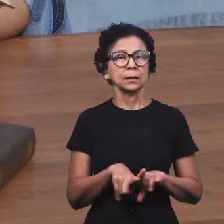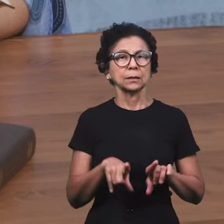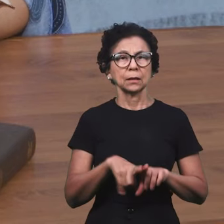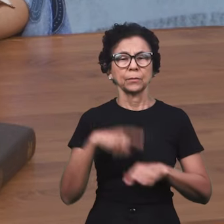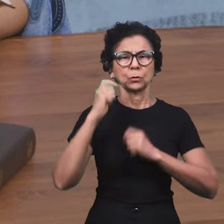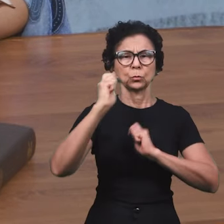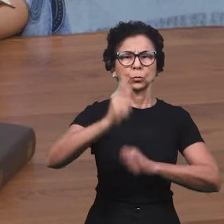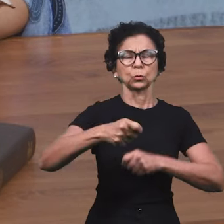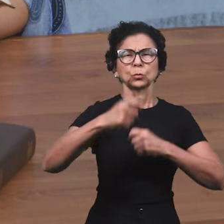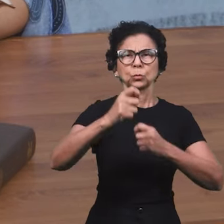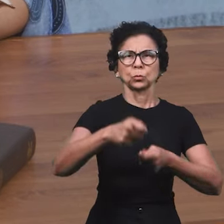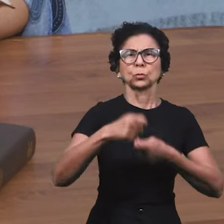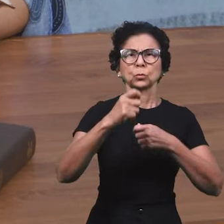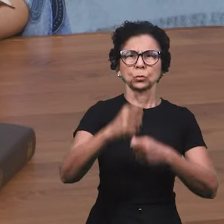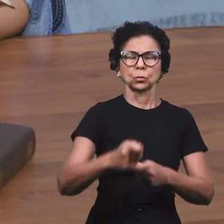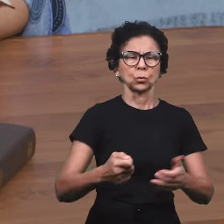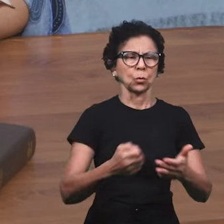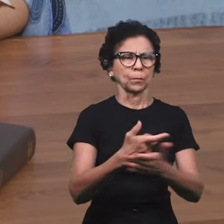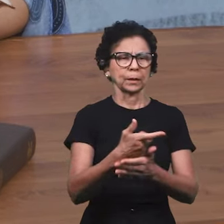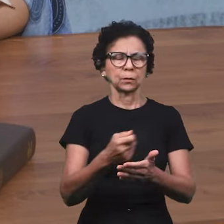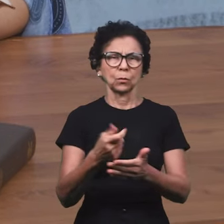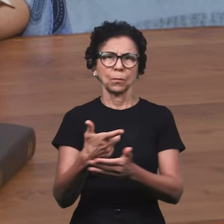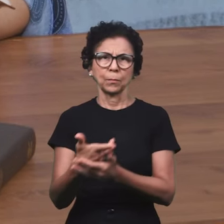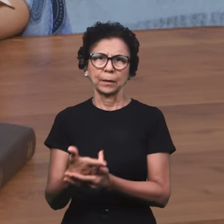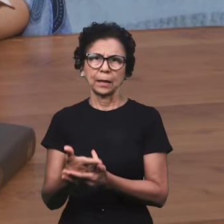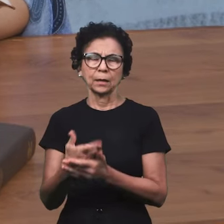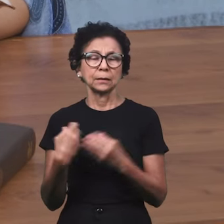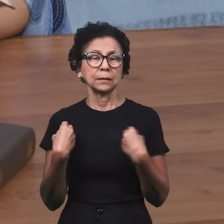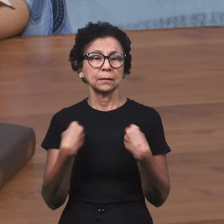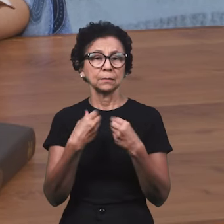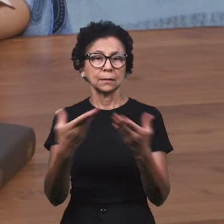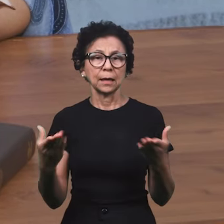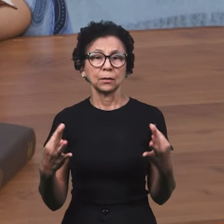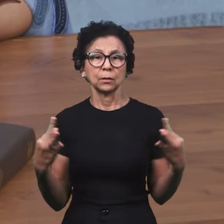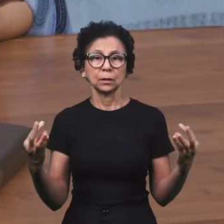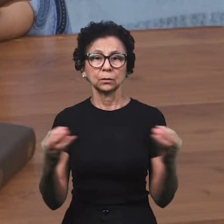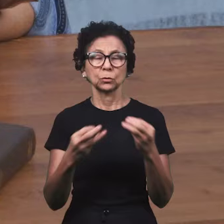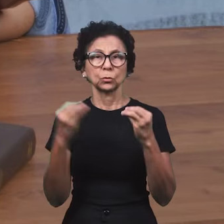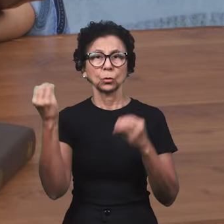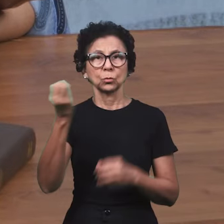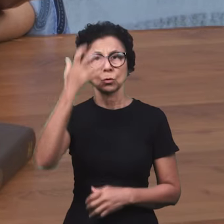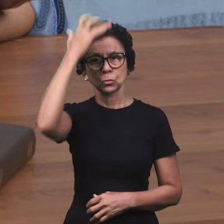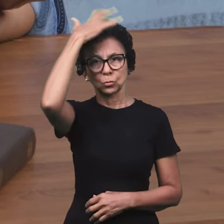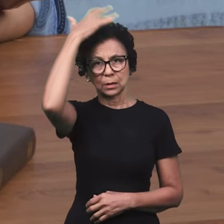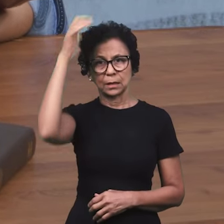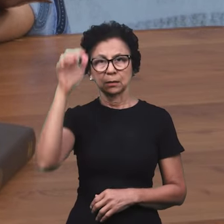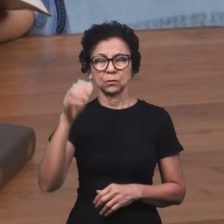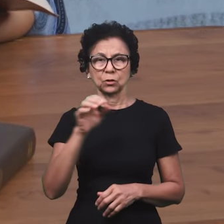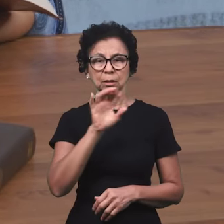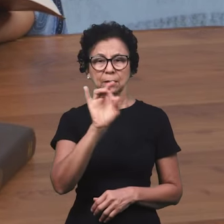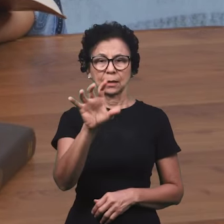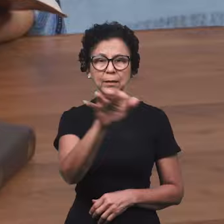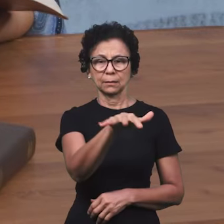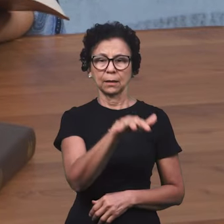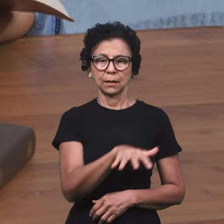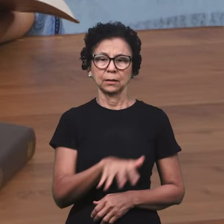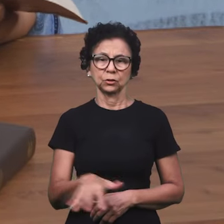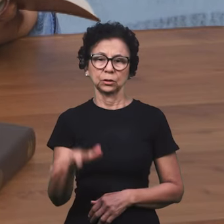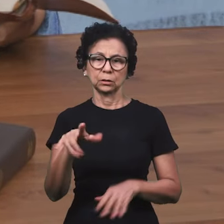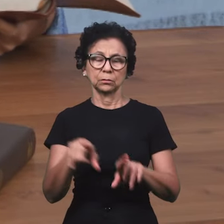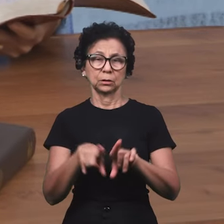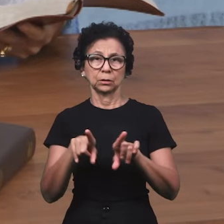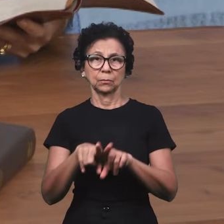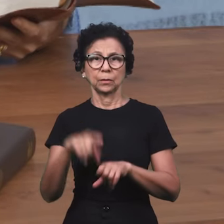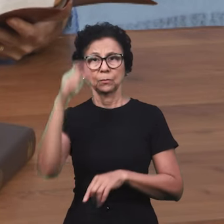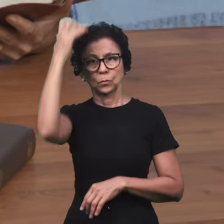tiravam cavalos para todos os reis dos heteus e para os reis da Síria. Então, nós terminamos